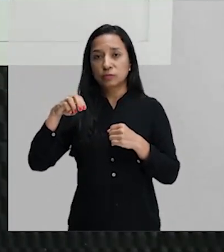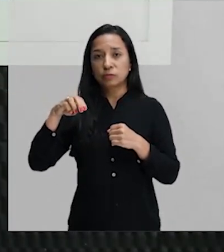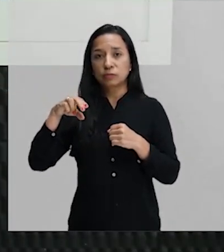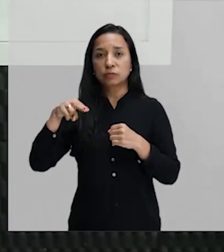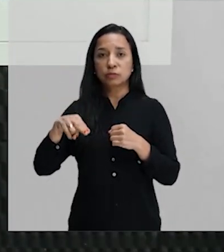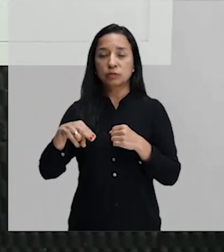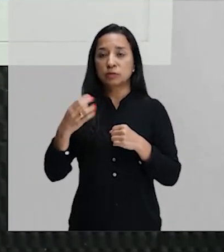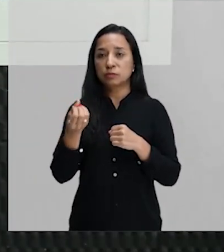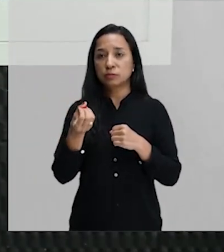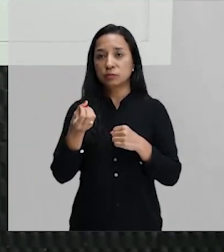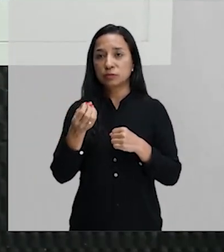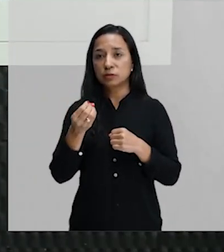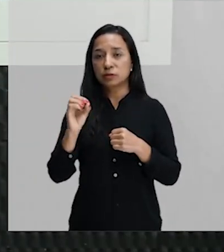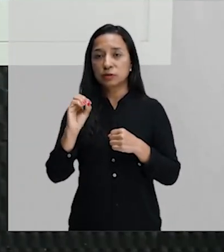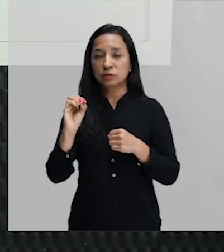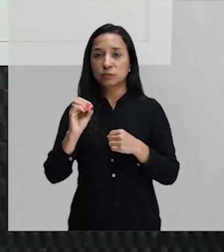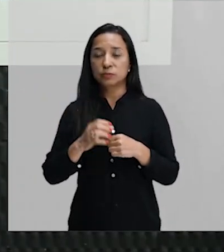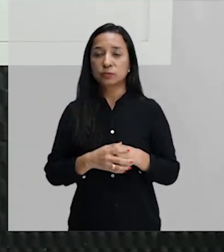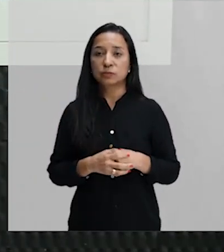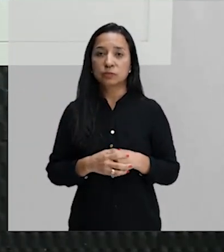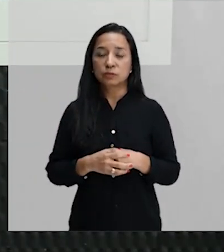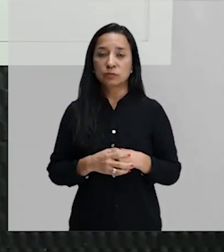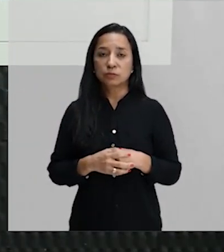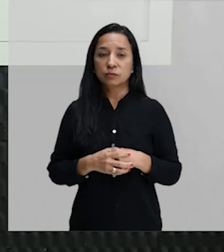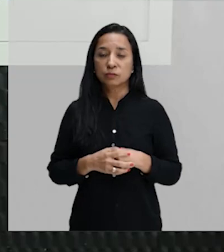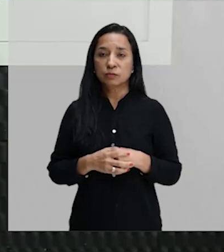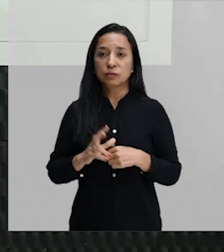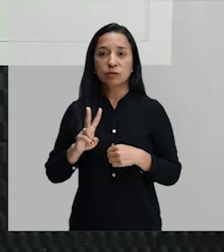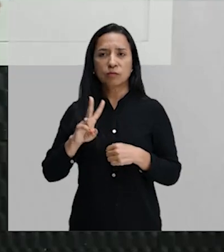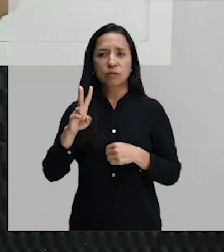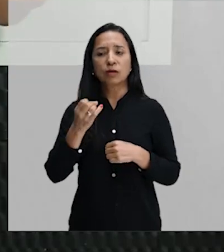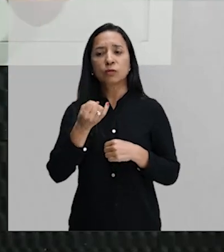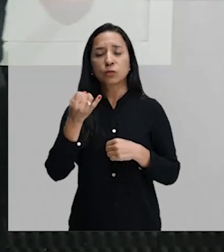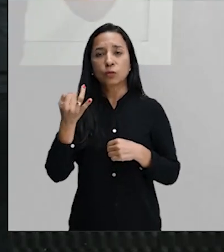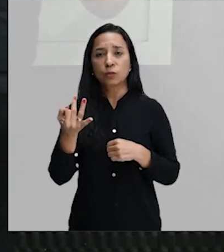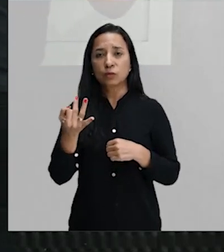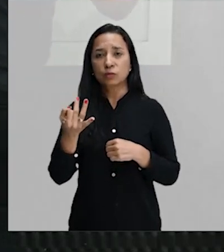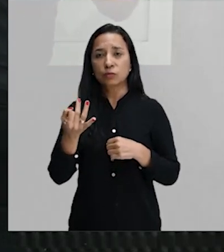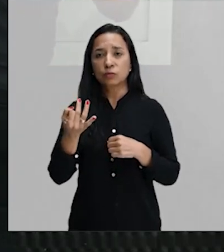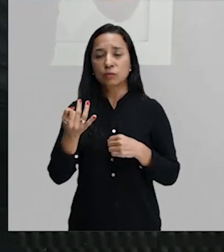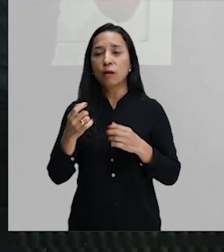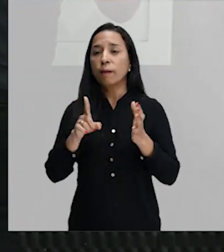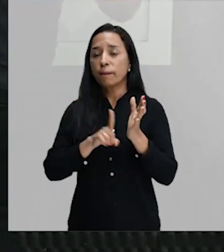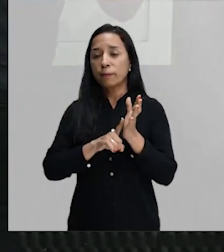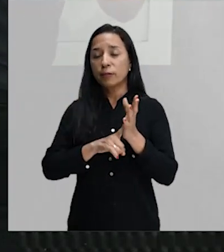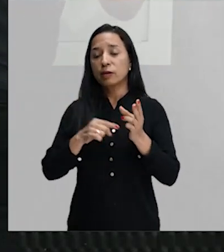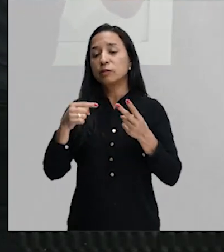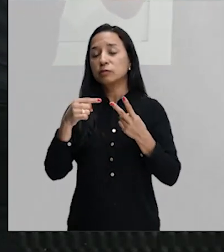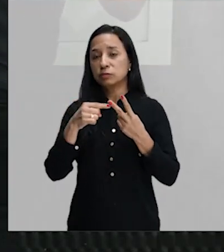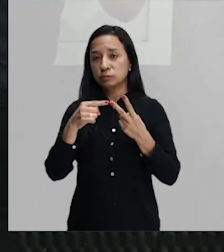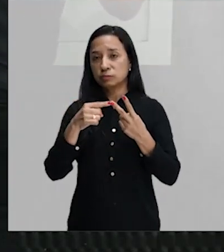Menos seno de 60. Tá? Que vale quanto? Menos raiz de 3 sobre 2.